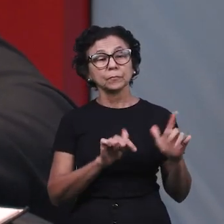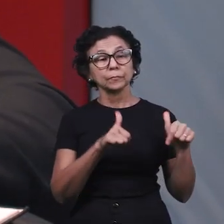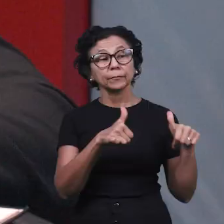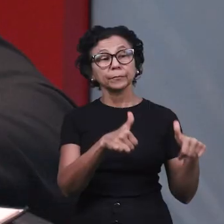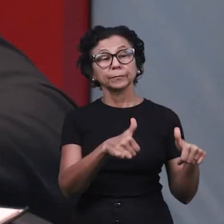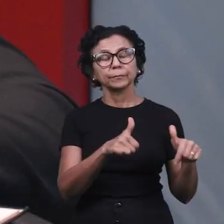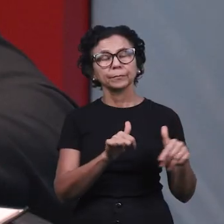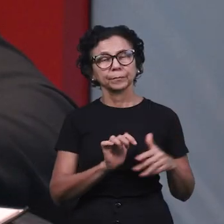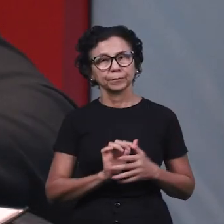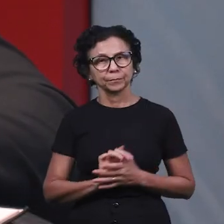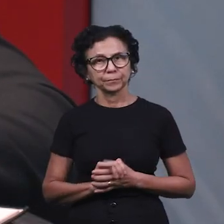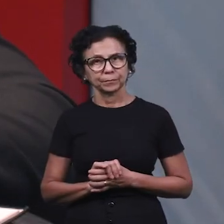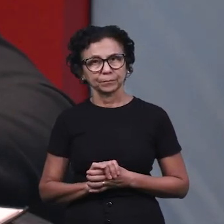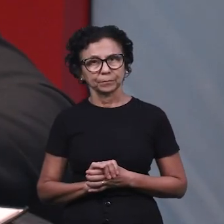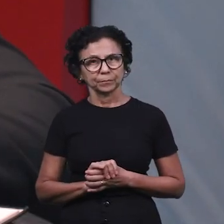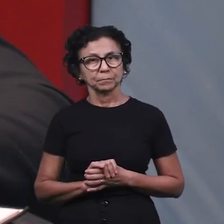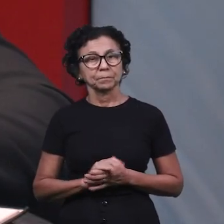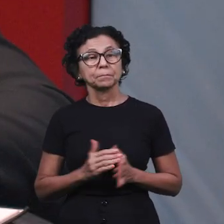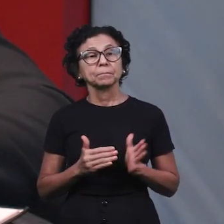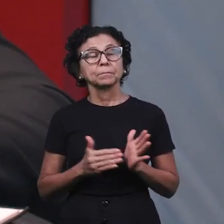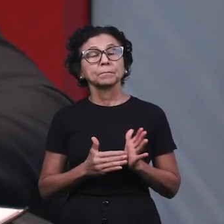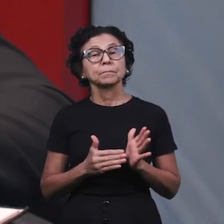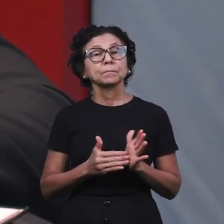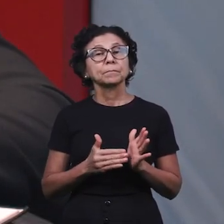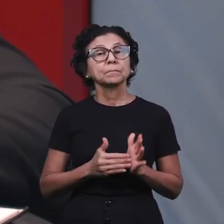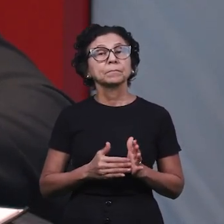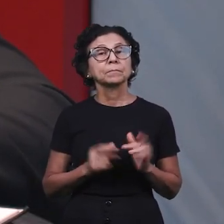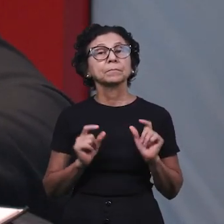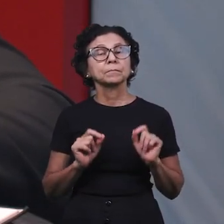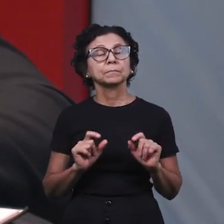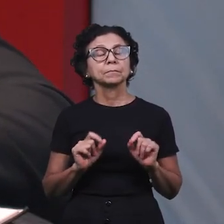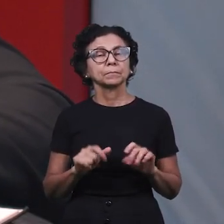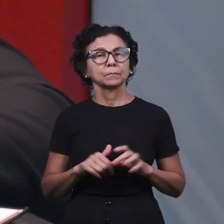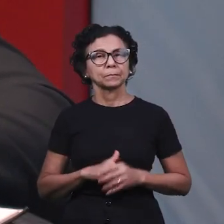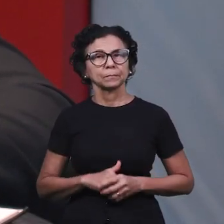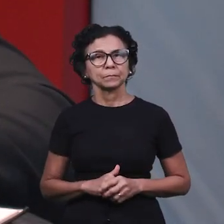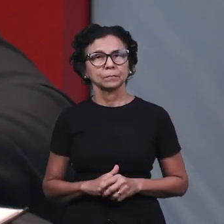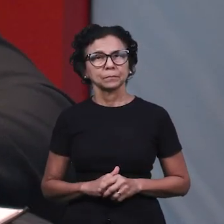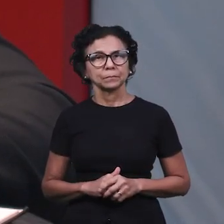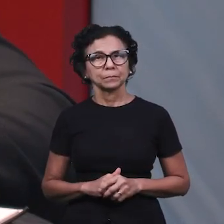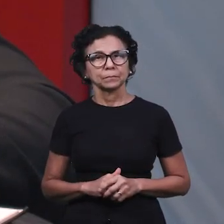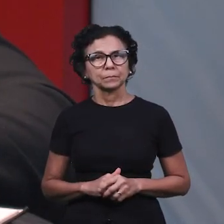é o impedimento, a ação, a investida, o impedimento.